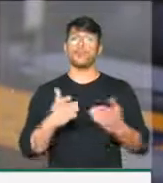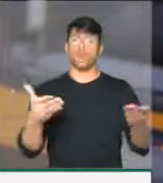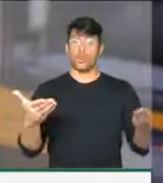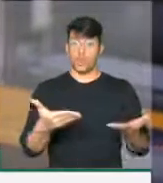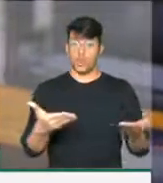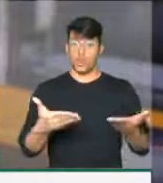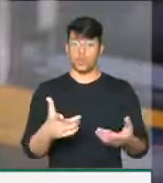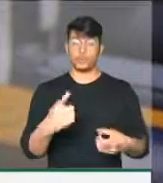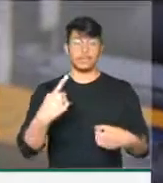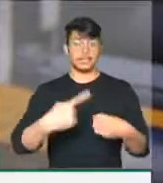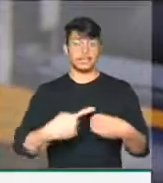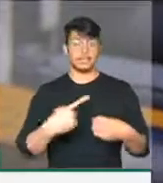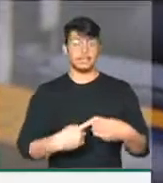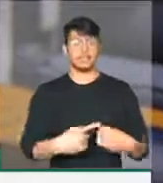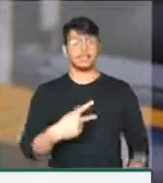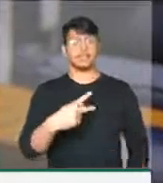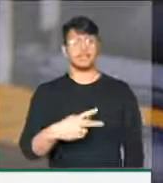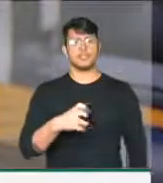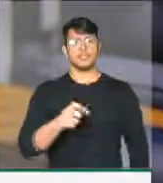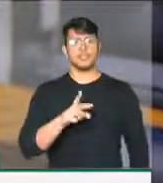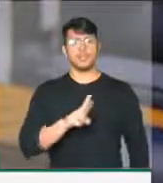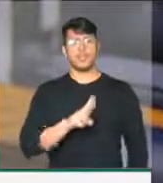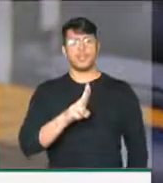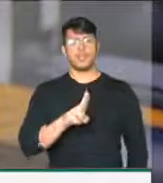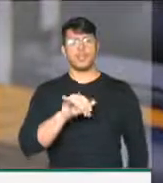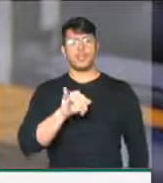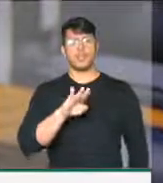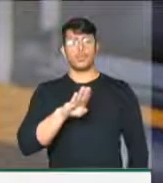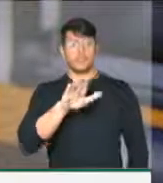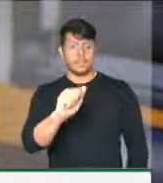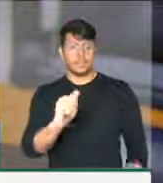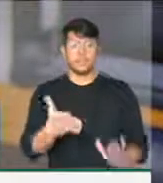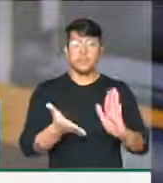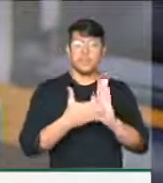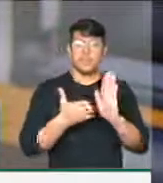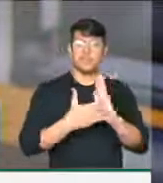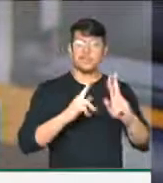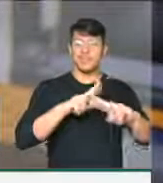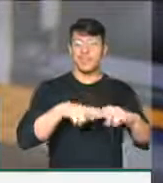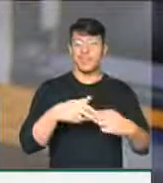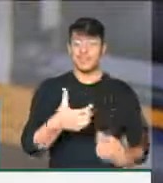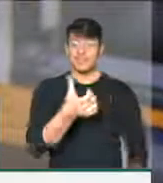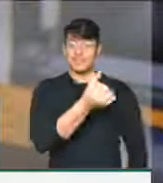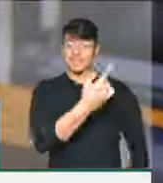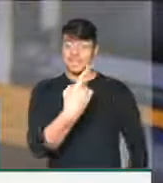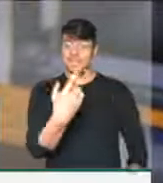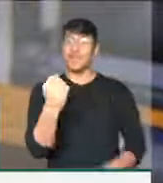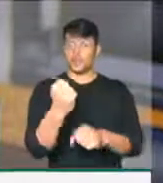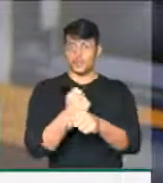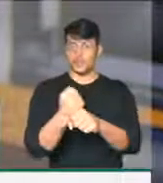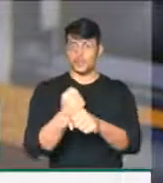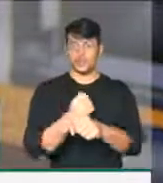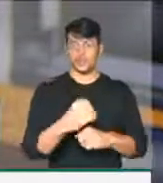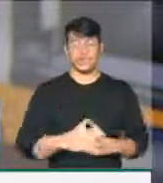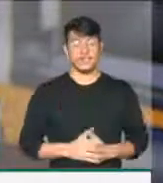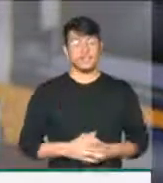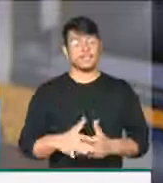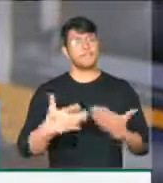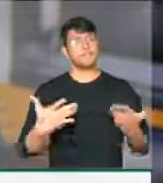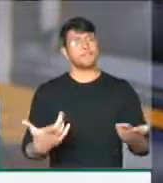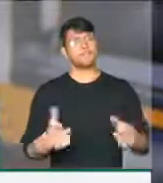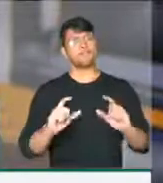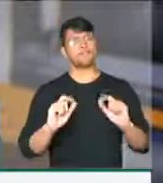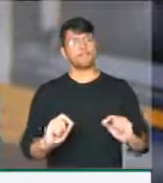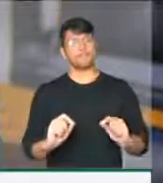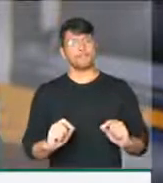anos. Então deixo aqui a minha fala parabenizando toda a cidade e mando aqui um abraço para o prefeito, o